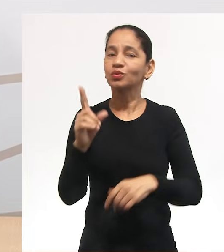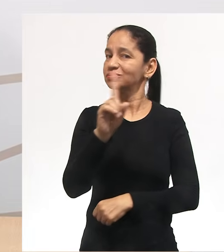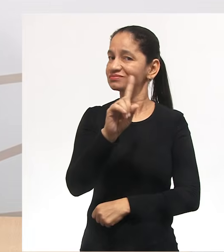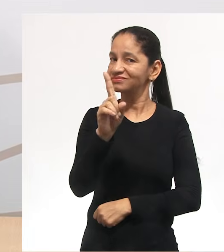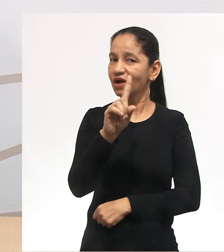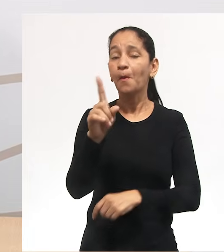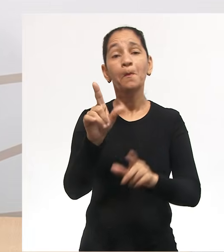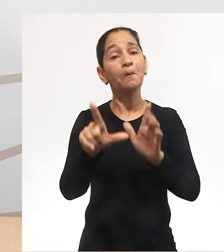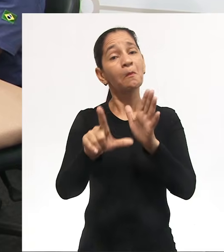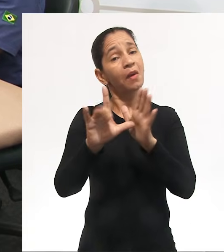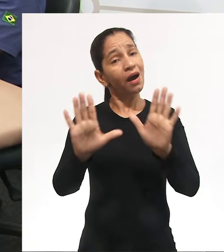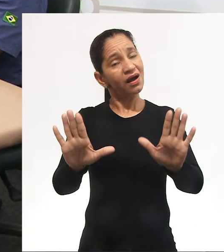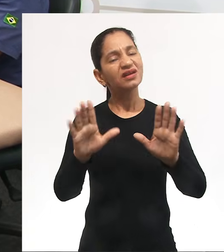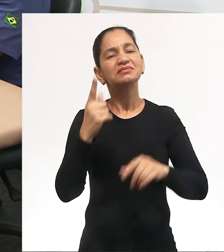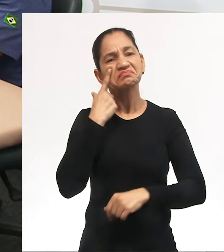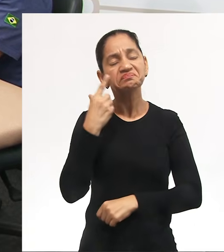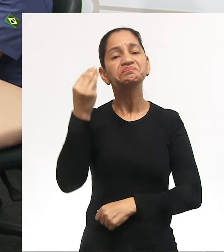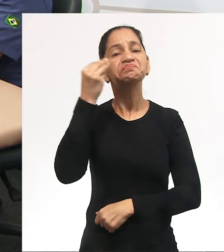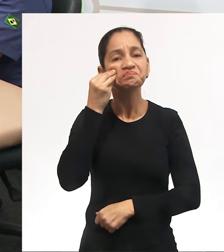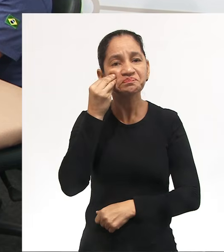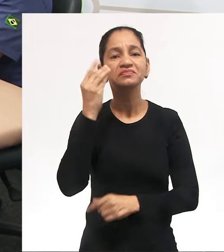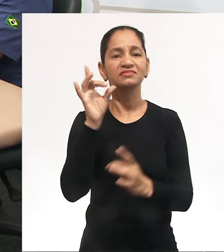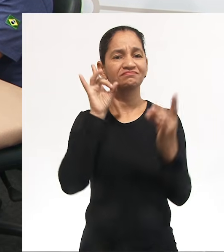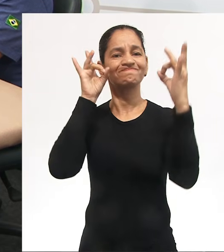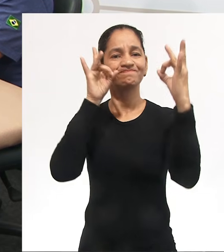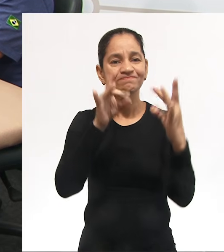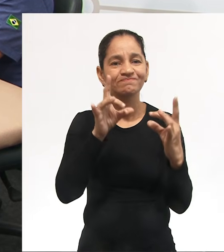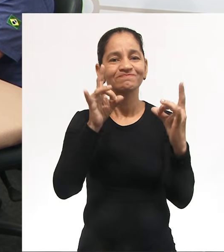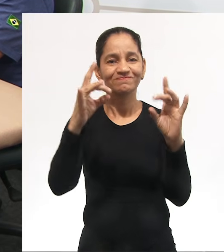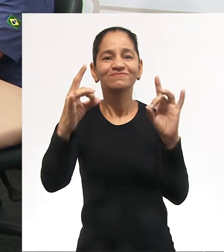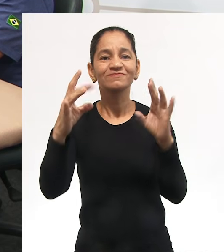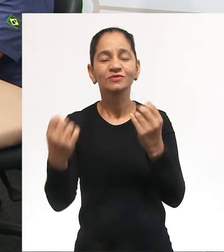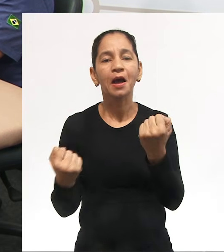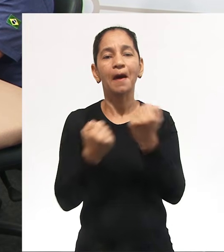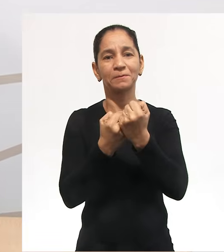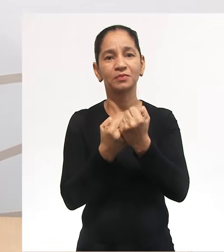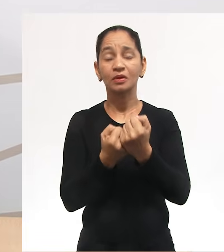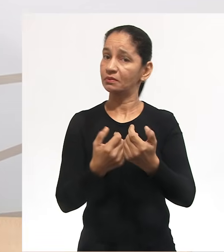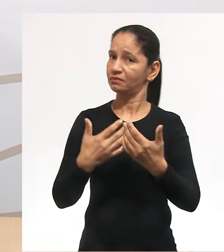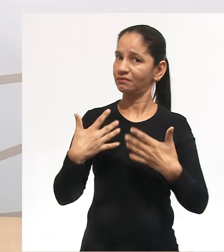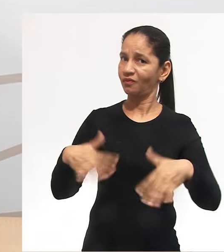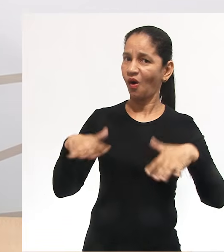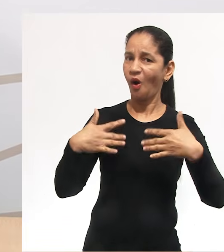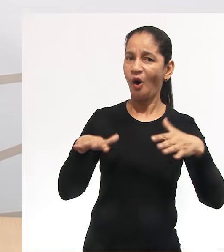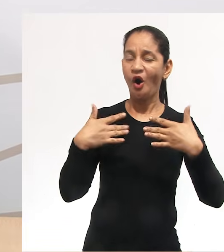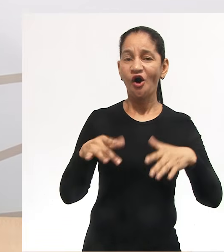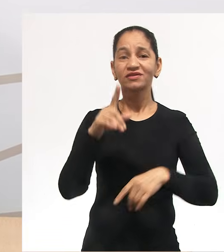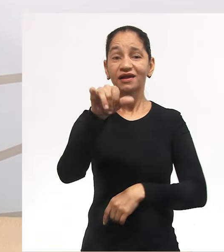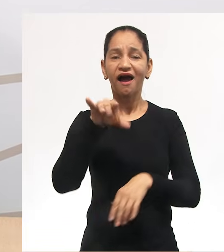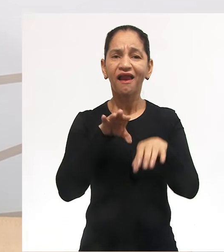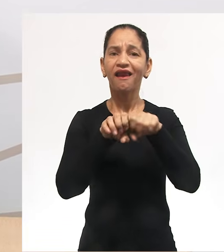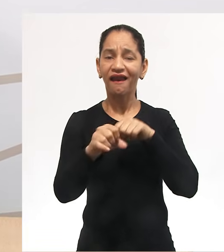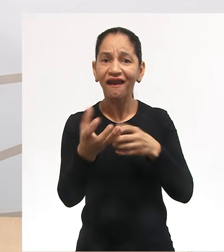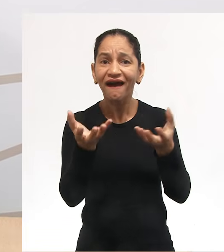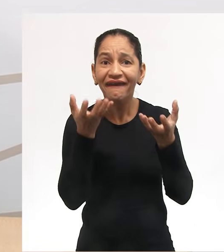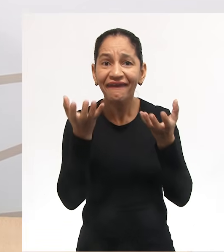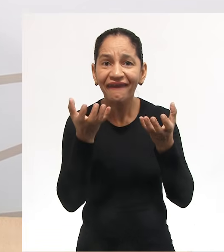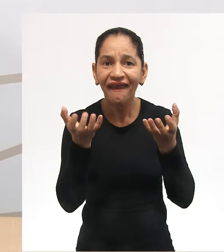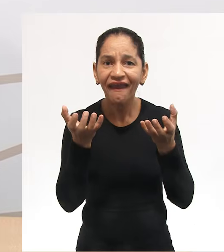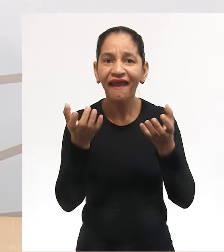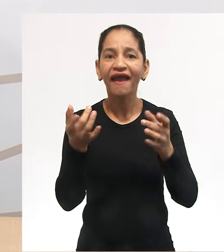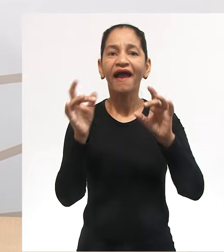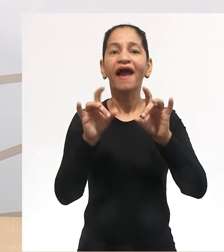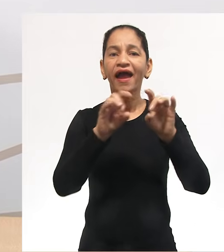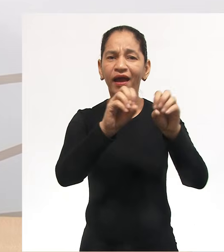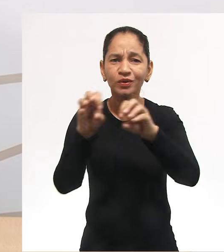sabia, né, Já tinha Como você vinha da vivência, né? experiência, sim, e aí eu falei: "Eu quero ir para o atendimento educacional especializado". O pessoal: "Nossa, tem uma